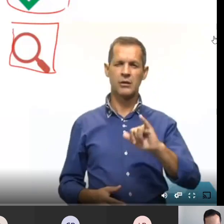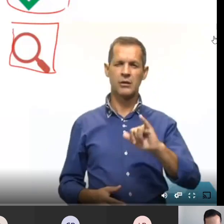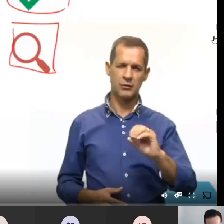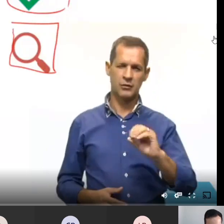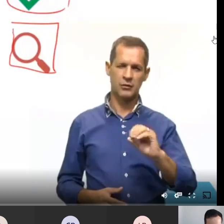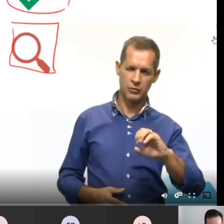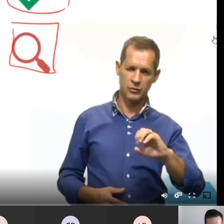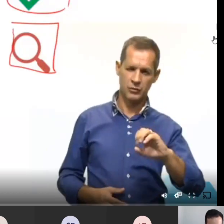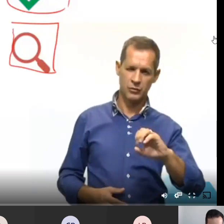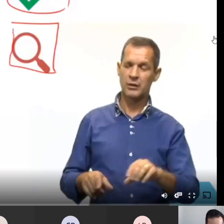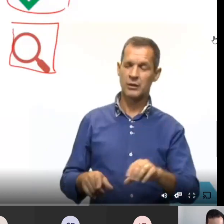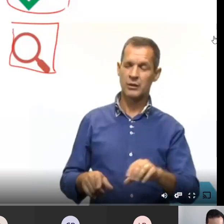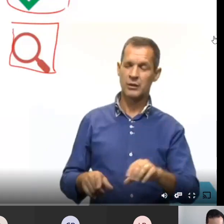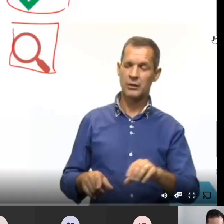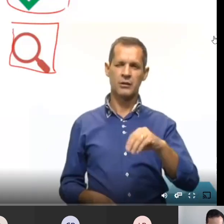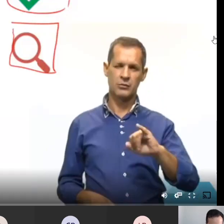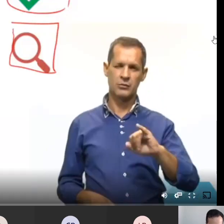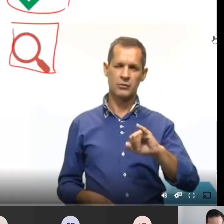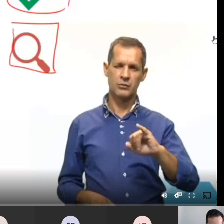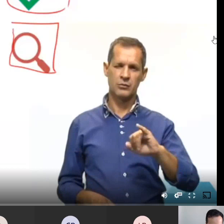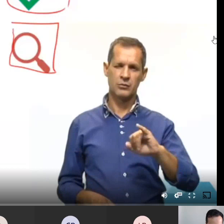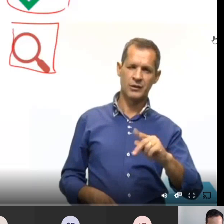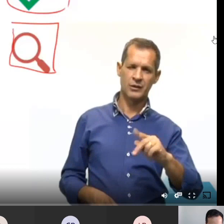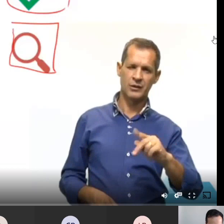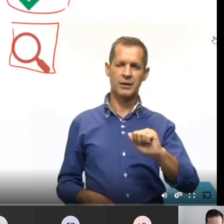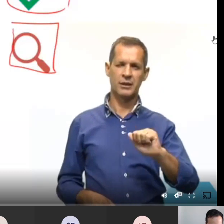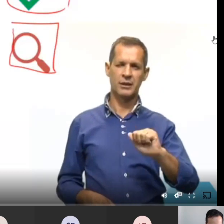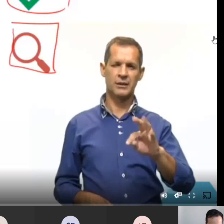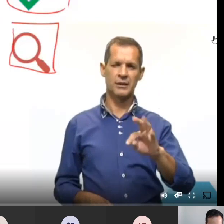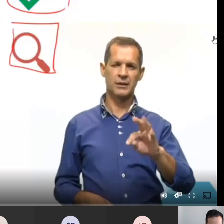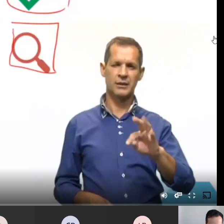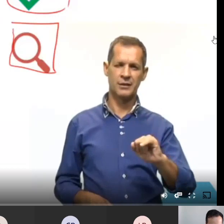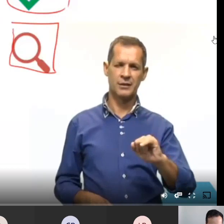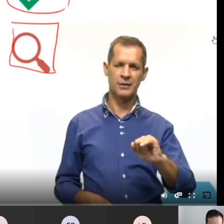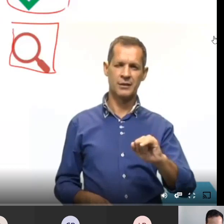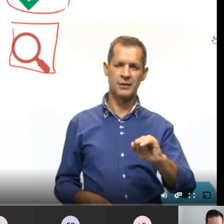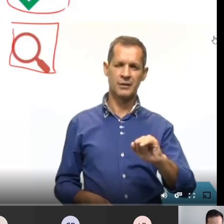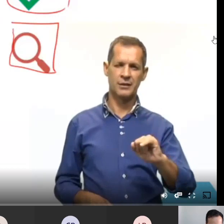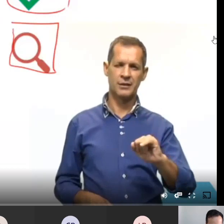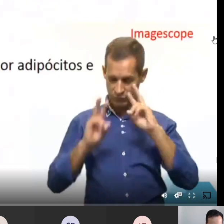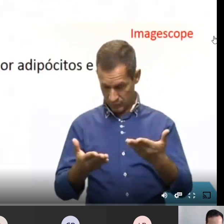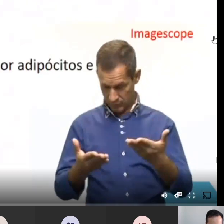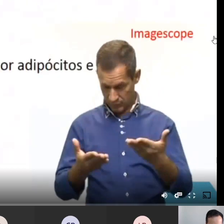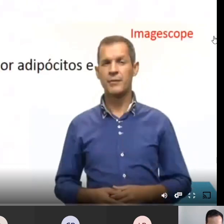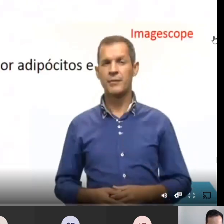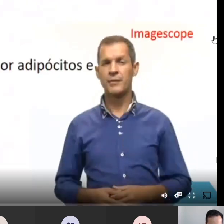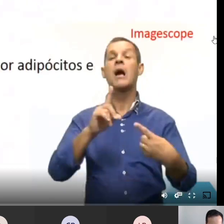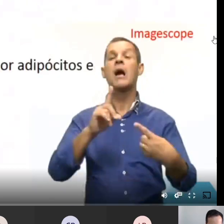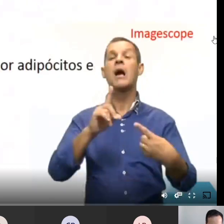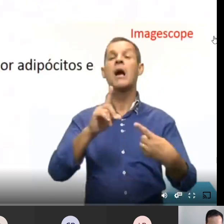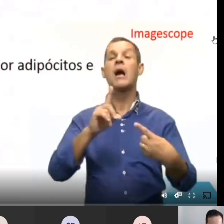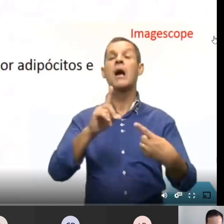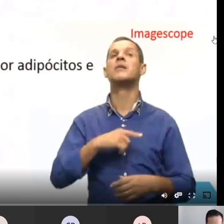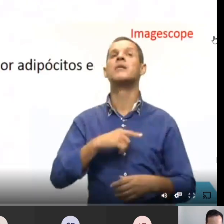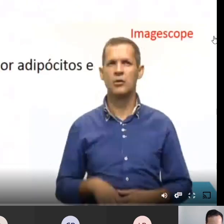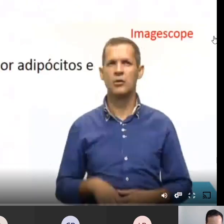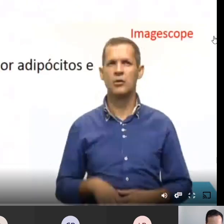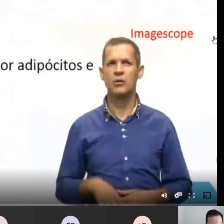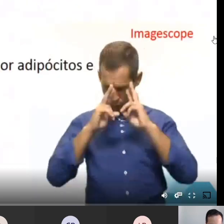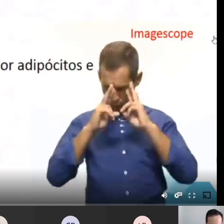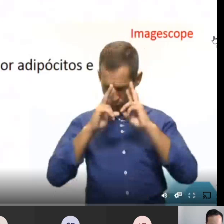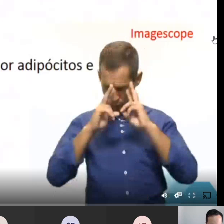linfonodos, as tonsilas palatinas, ok? Então vamos verificar. Primeiro procedimento,